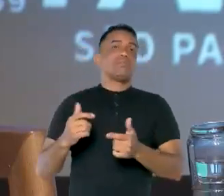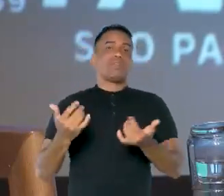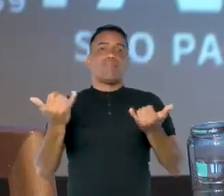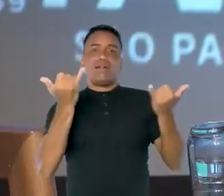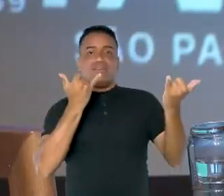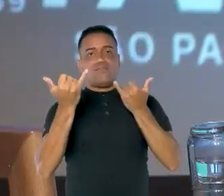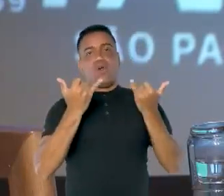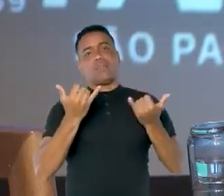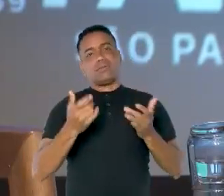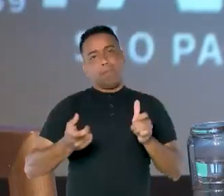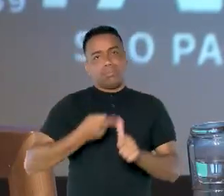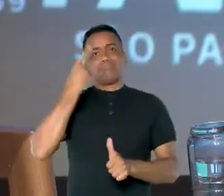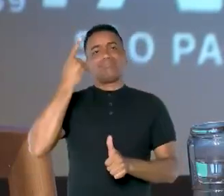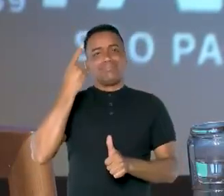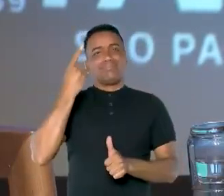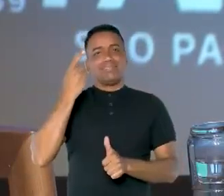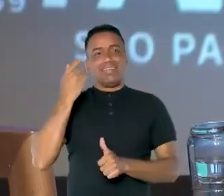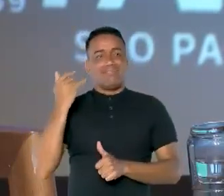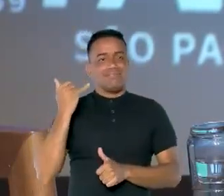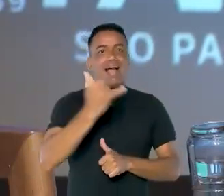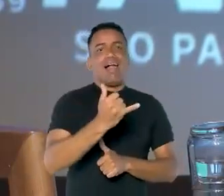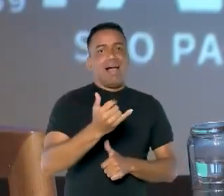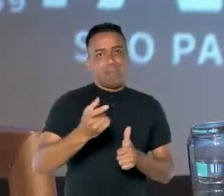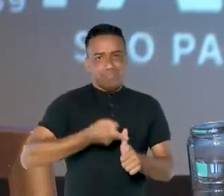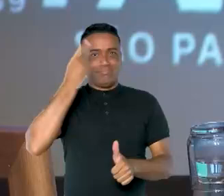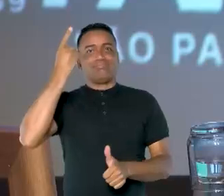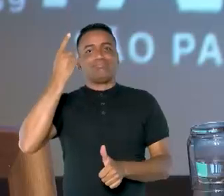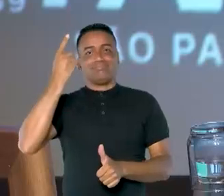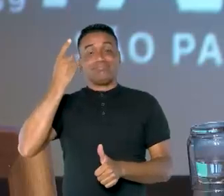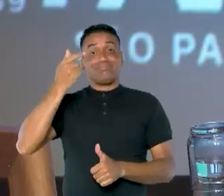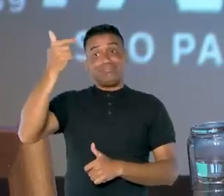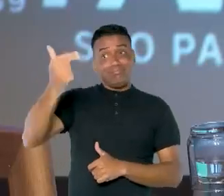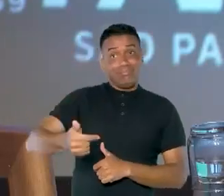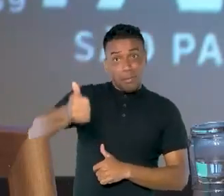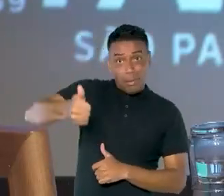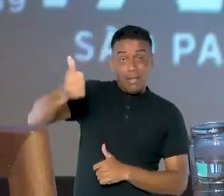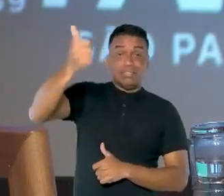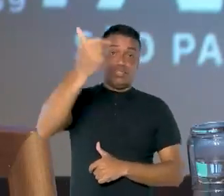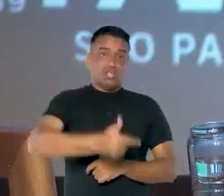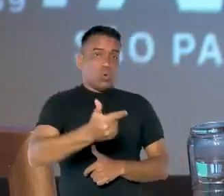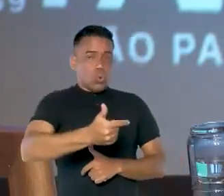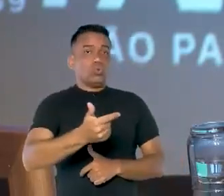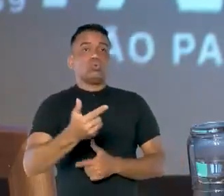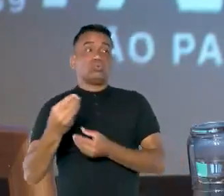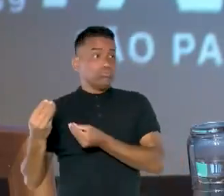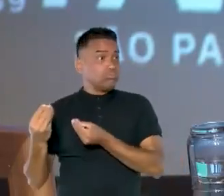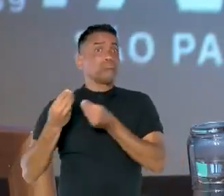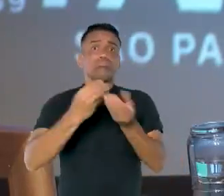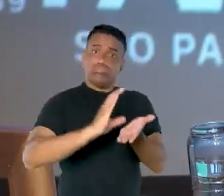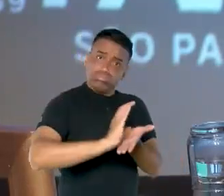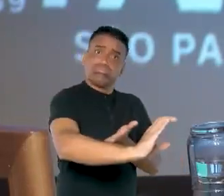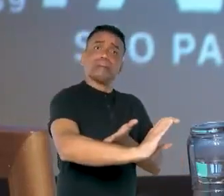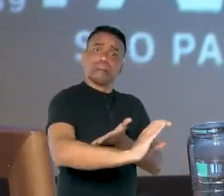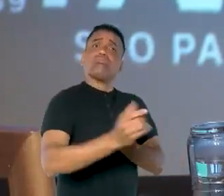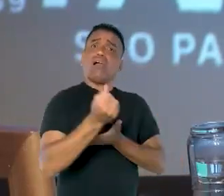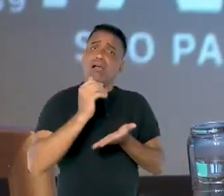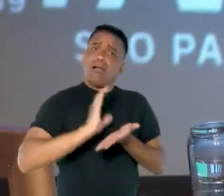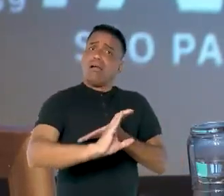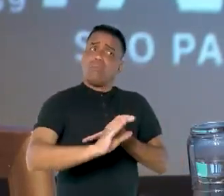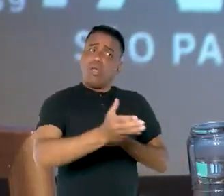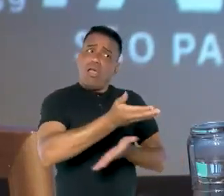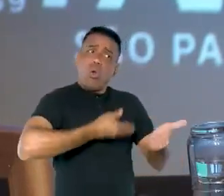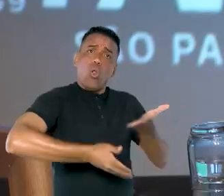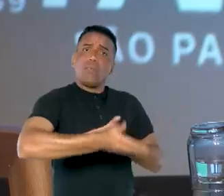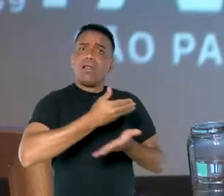que informar aos interessados. E, em segundo lugar, teriam que recompensá-los pela